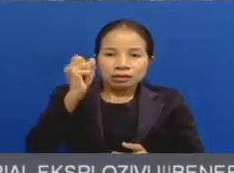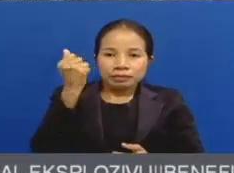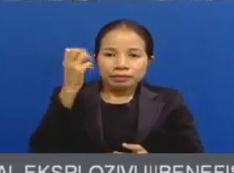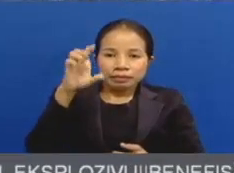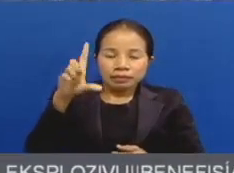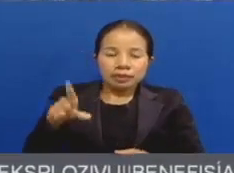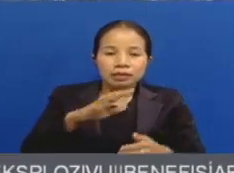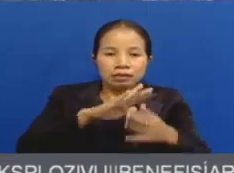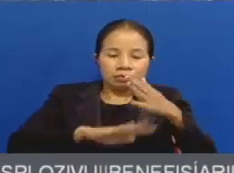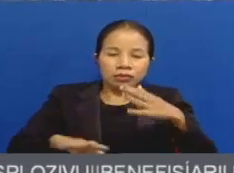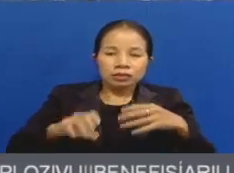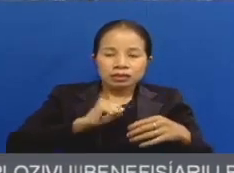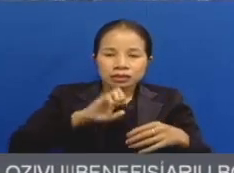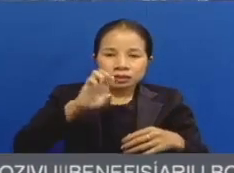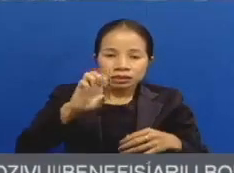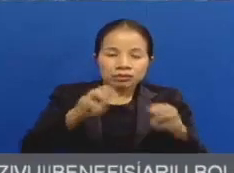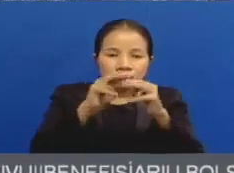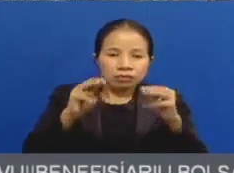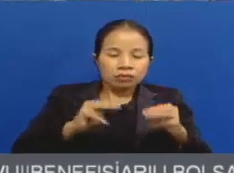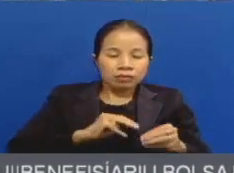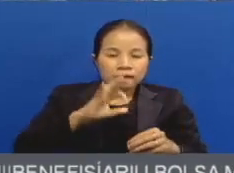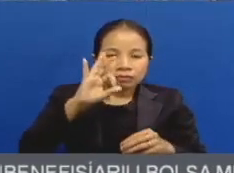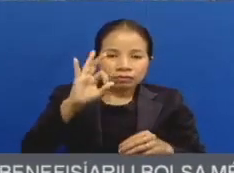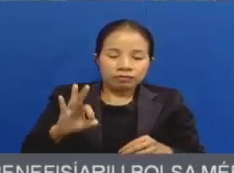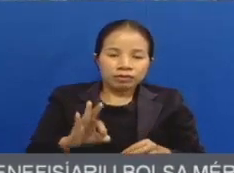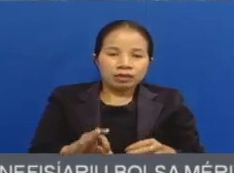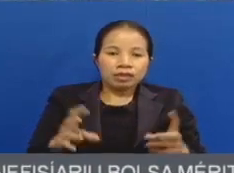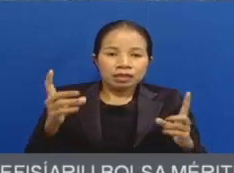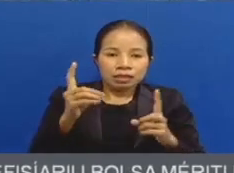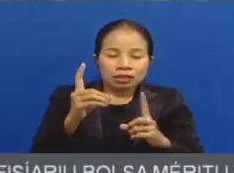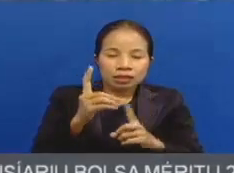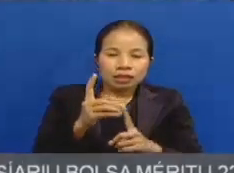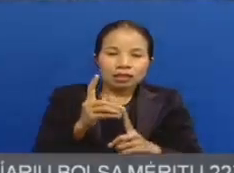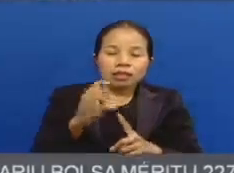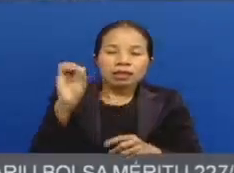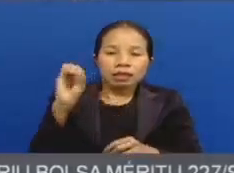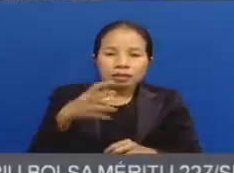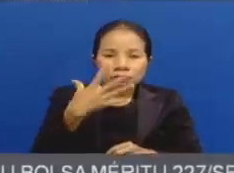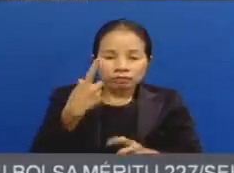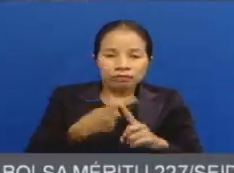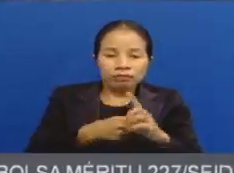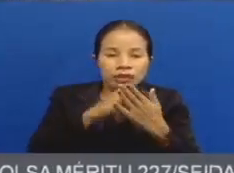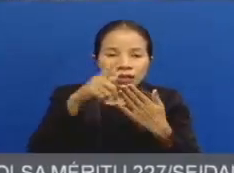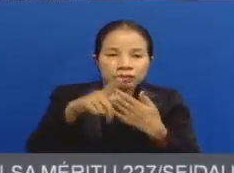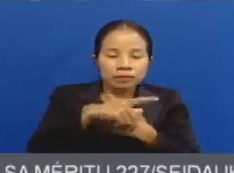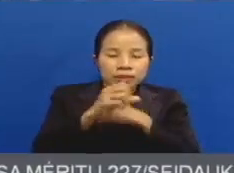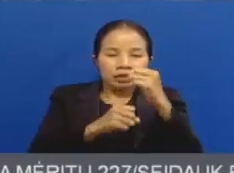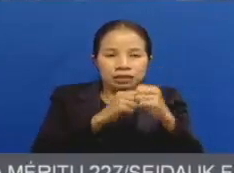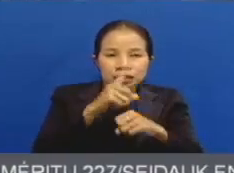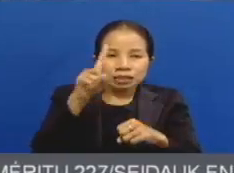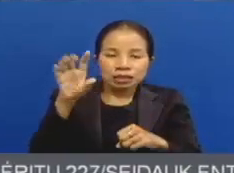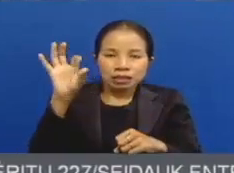Ferreira moris iha same, municipio Manufahi, iha loron sanulo resin Lima fulan abril, tenin rihunda